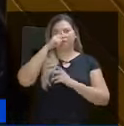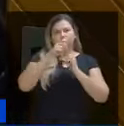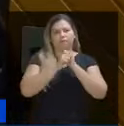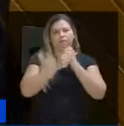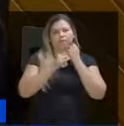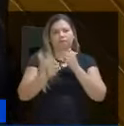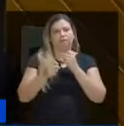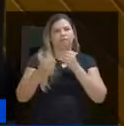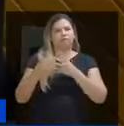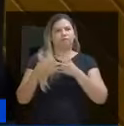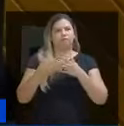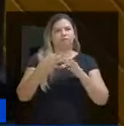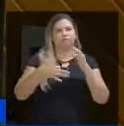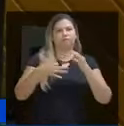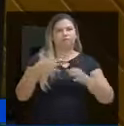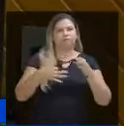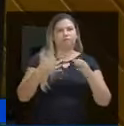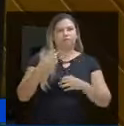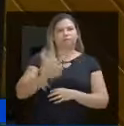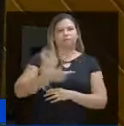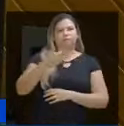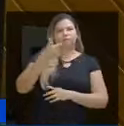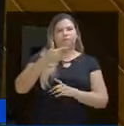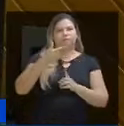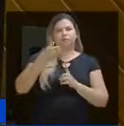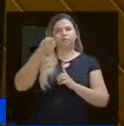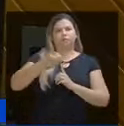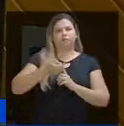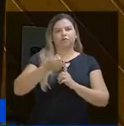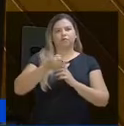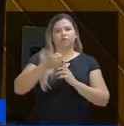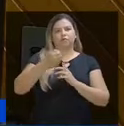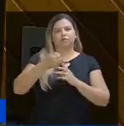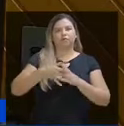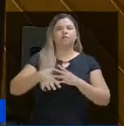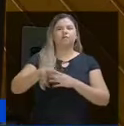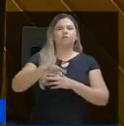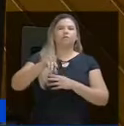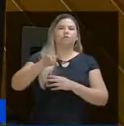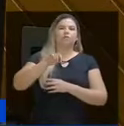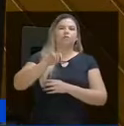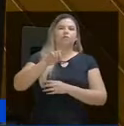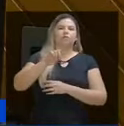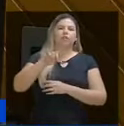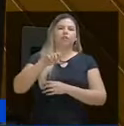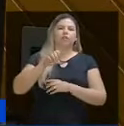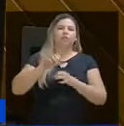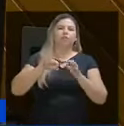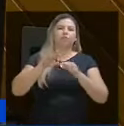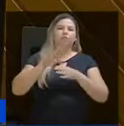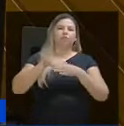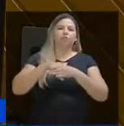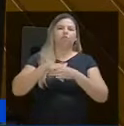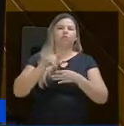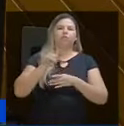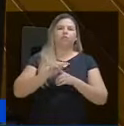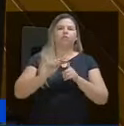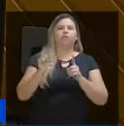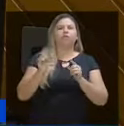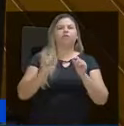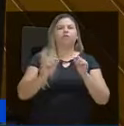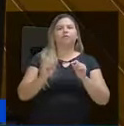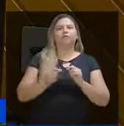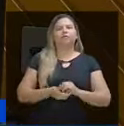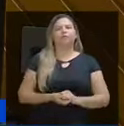da sentença da 12ª Zona Eleitoral, que indeferiu o registro de candidatura sobre o fundamento de ausência de quitação